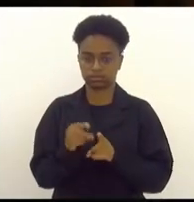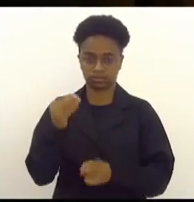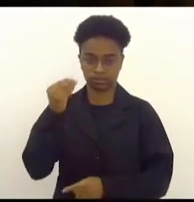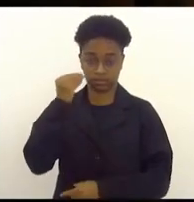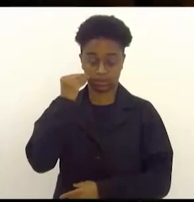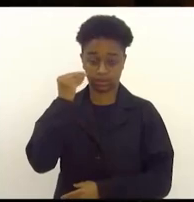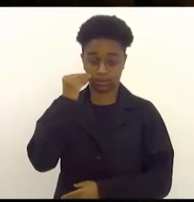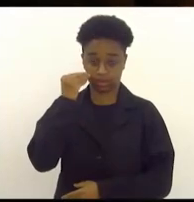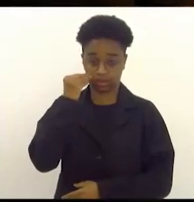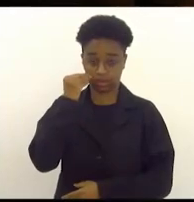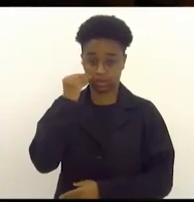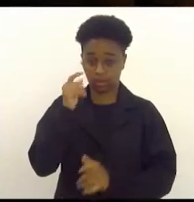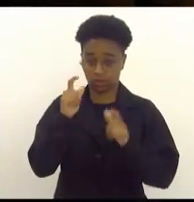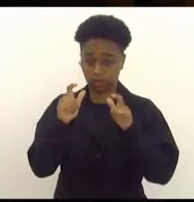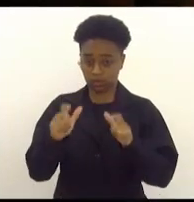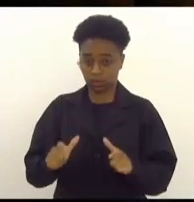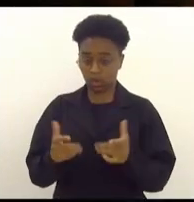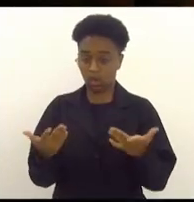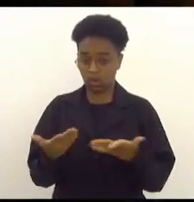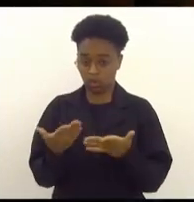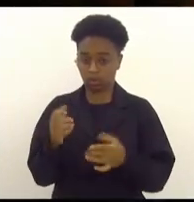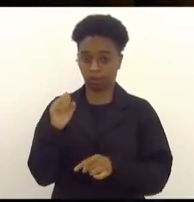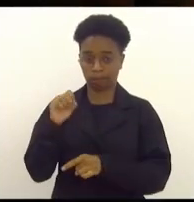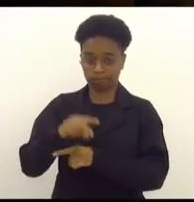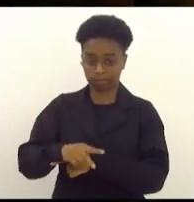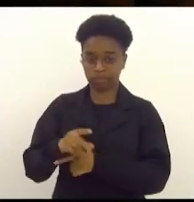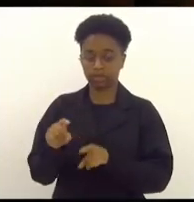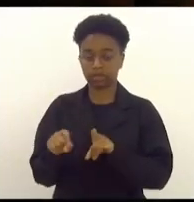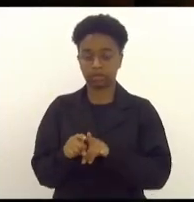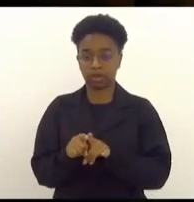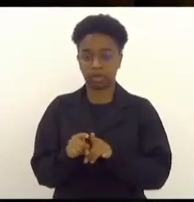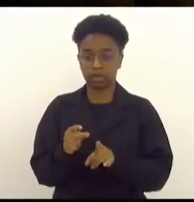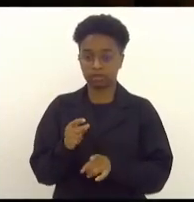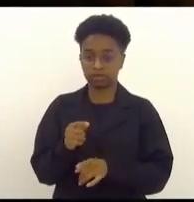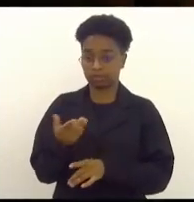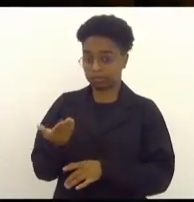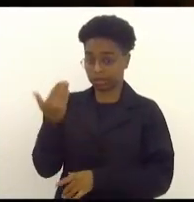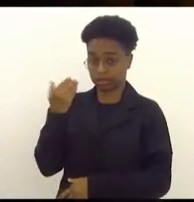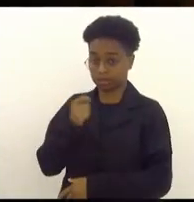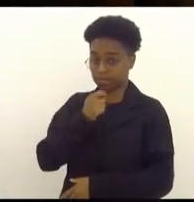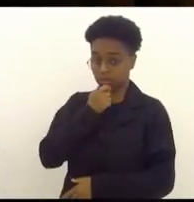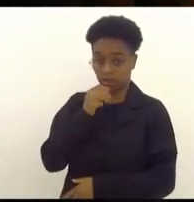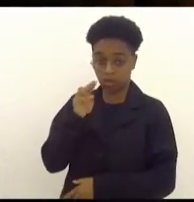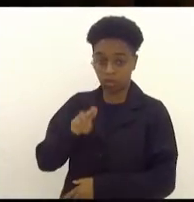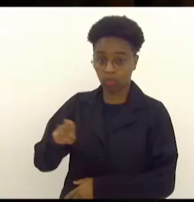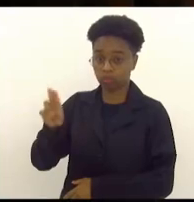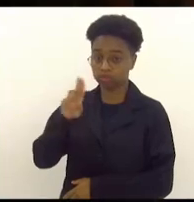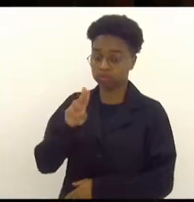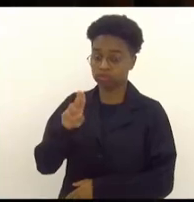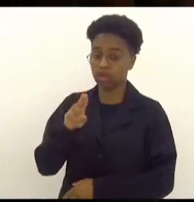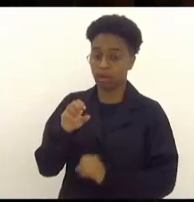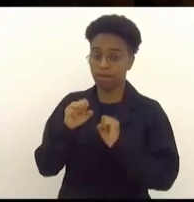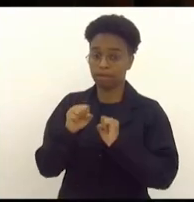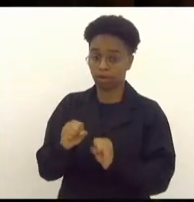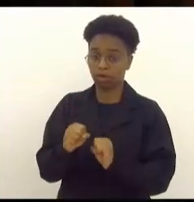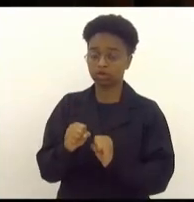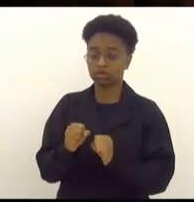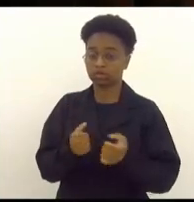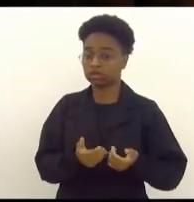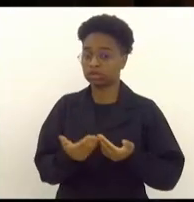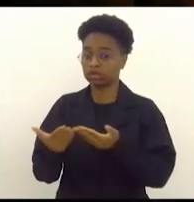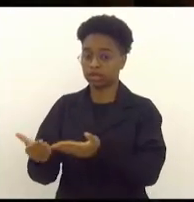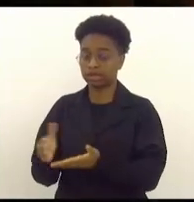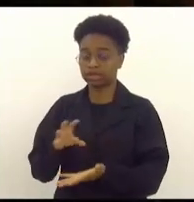com que o imóvel hoje ocupado e sem uso pelo governo do estado pudesse ser cedido para